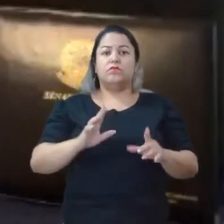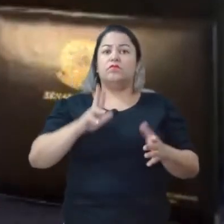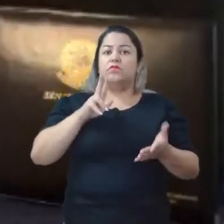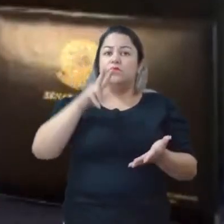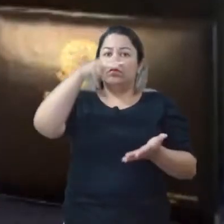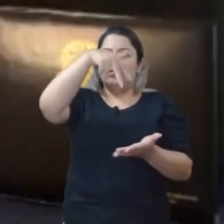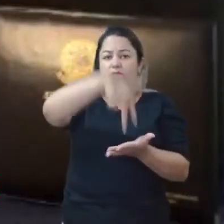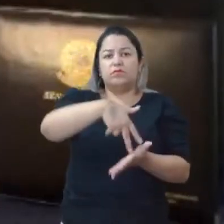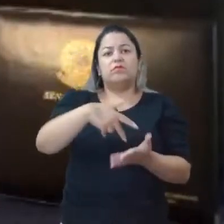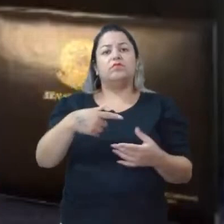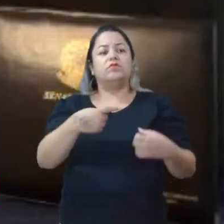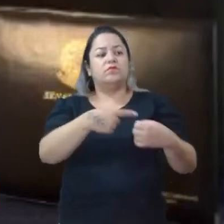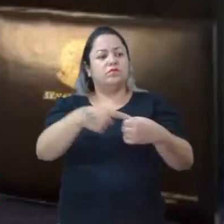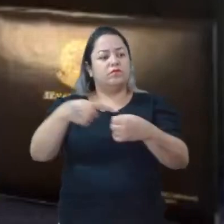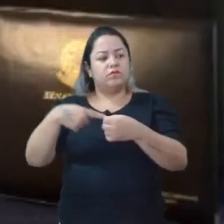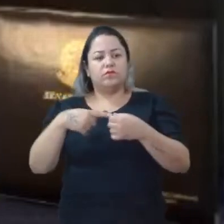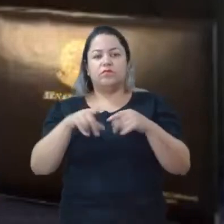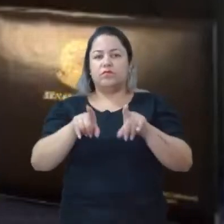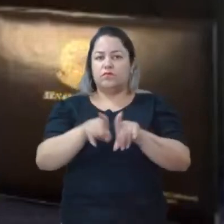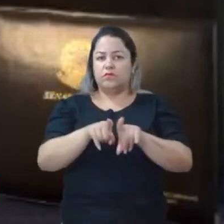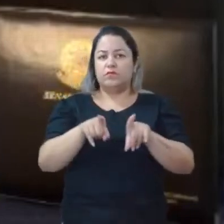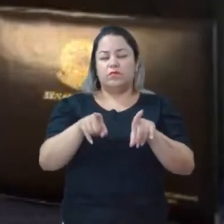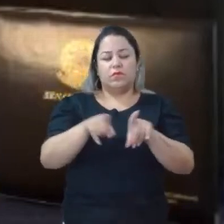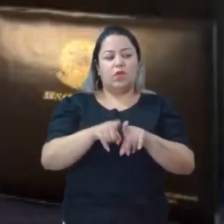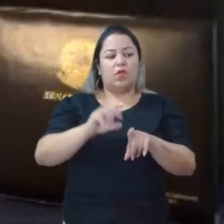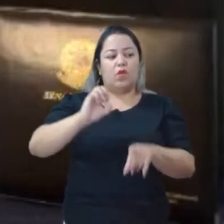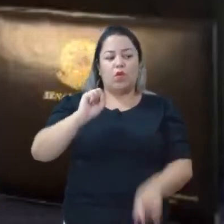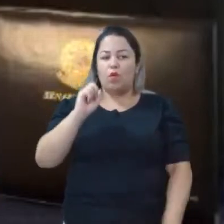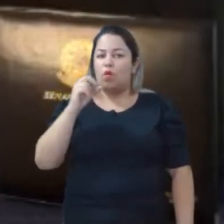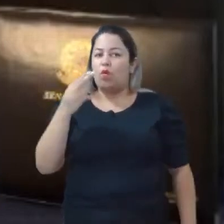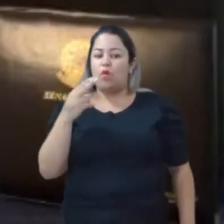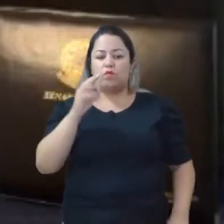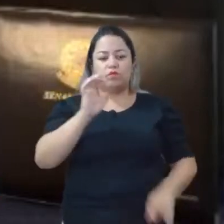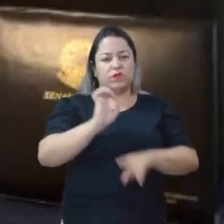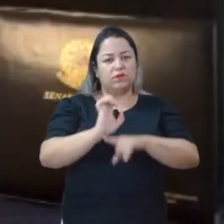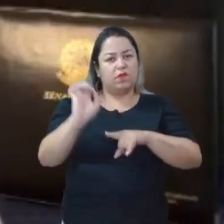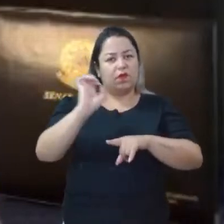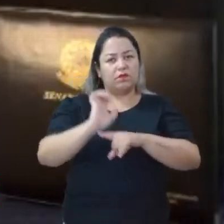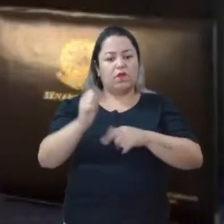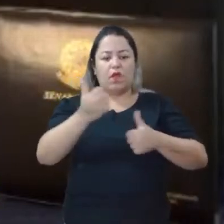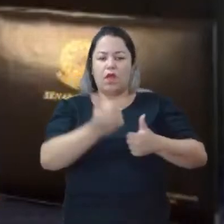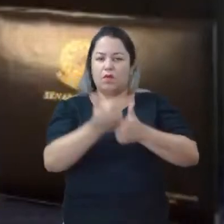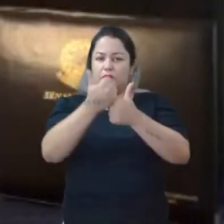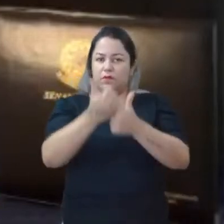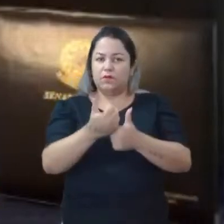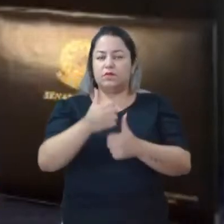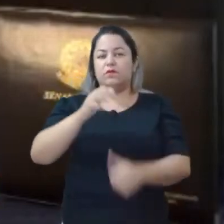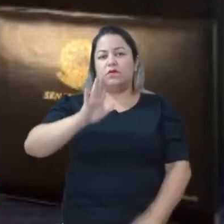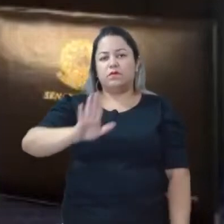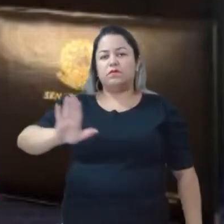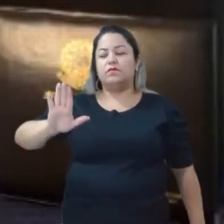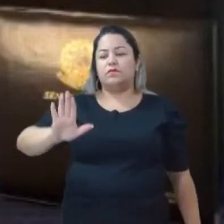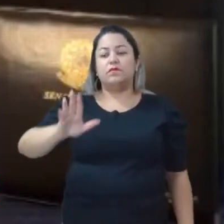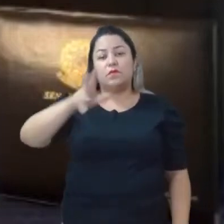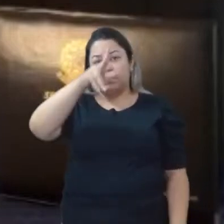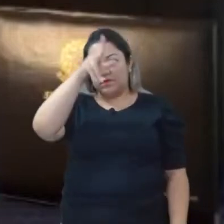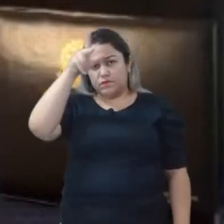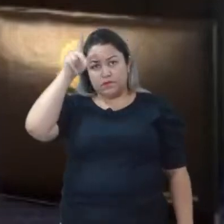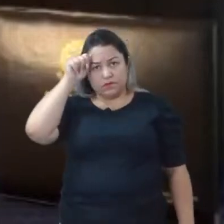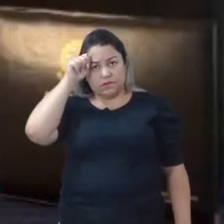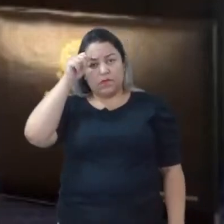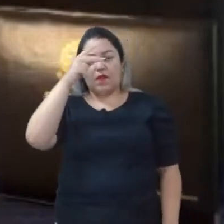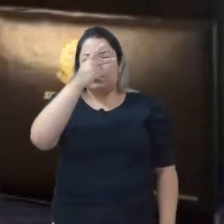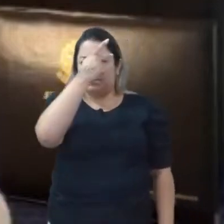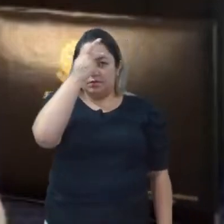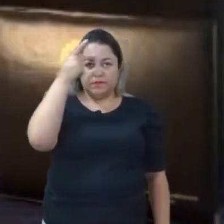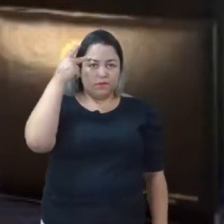cidade ou de uma cidade ou do estado que apoia aquele candidato a prefeito, as